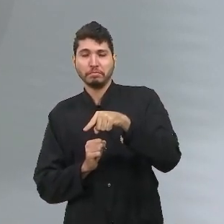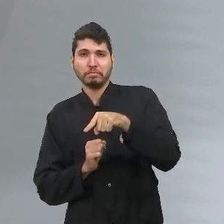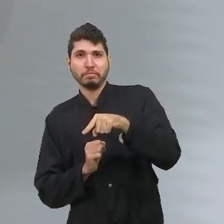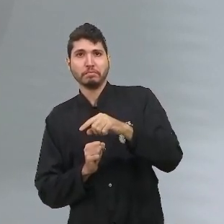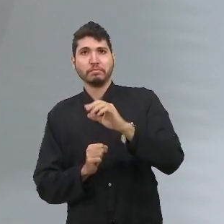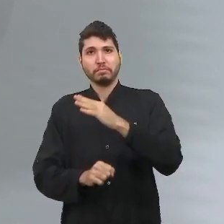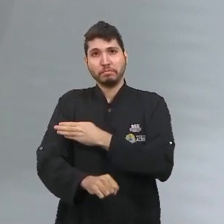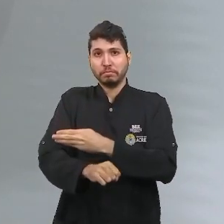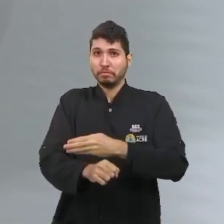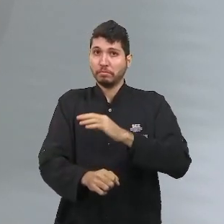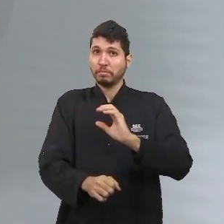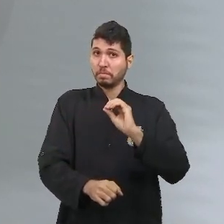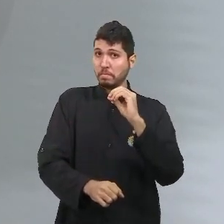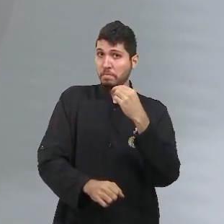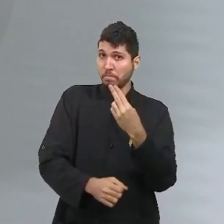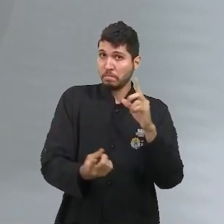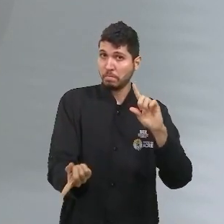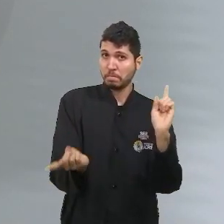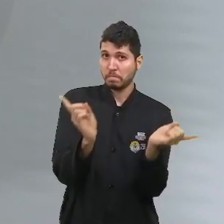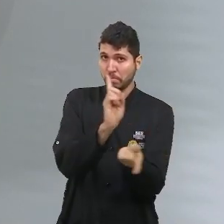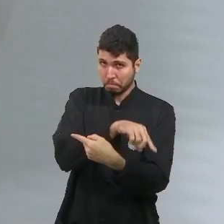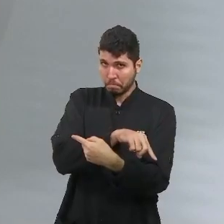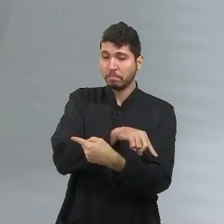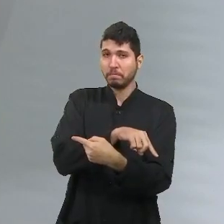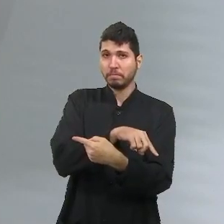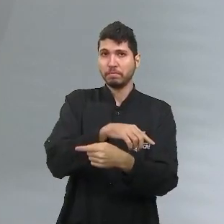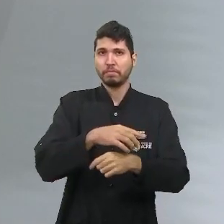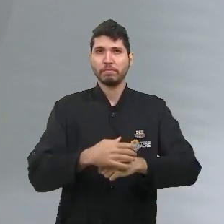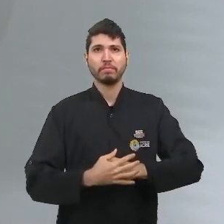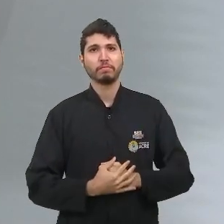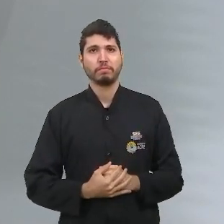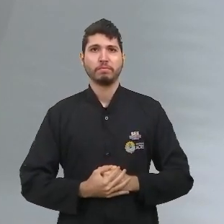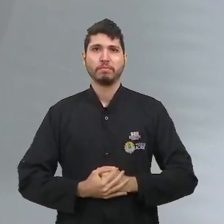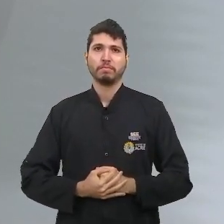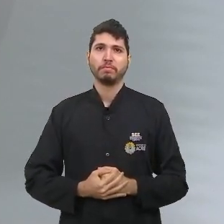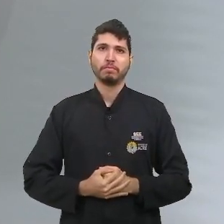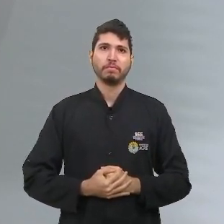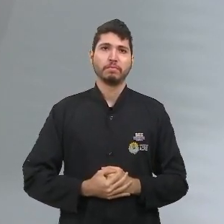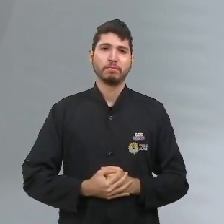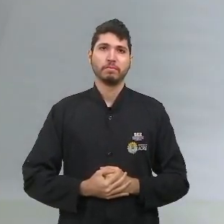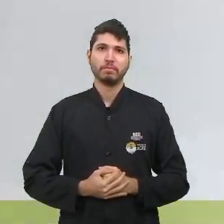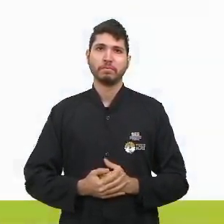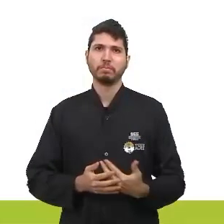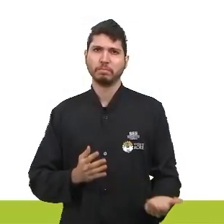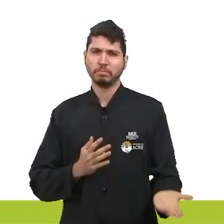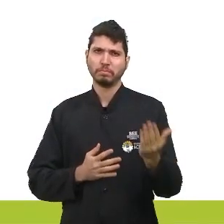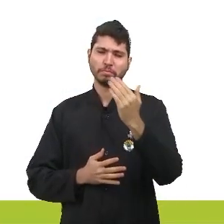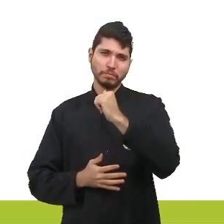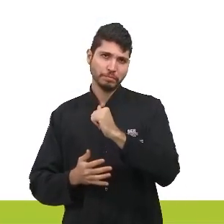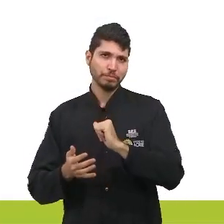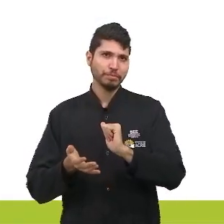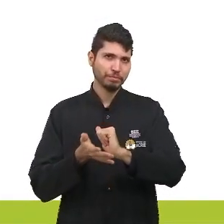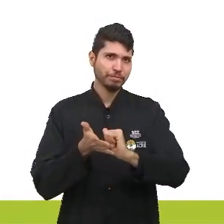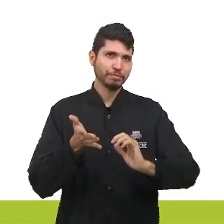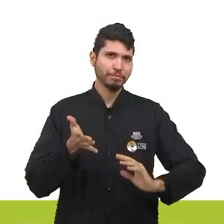ou o contrário, uma branca e depois uma azul. Vamos ver como isso fica.